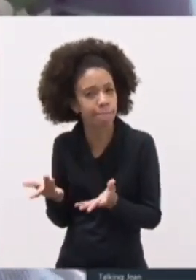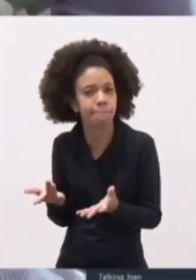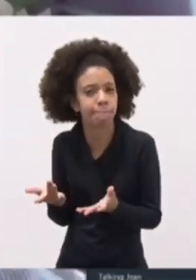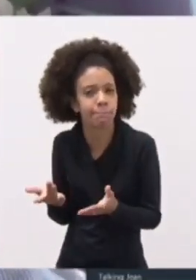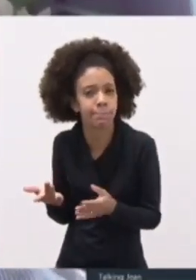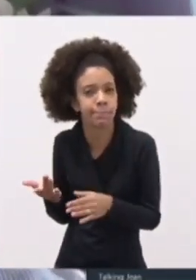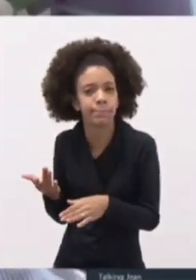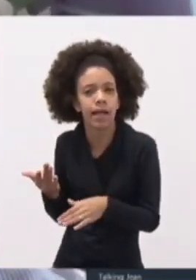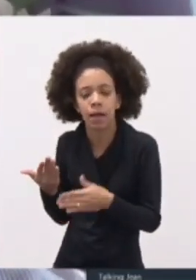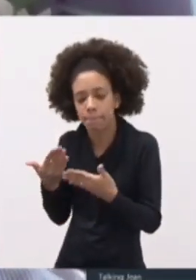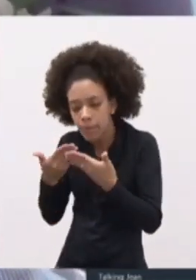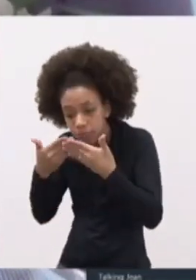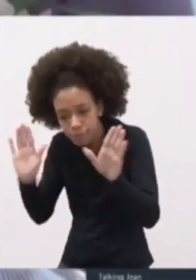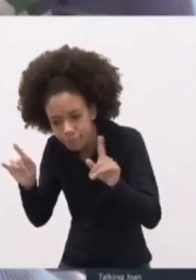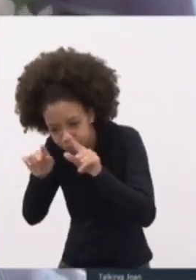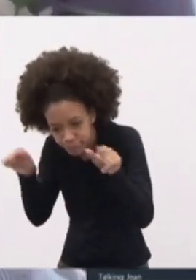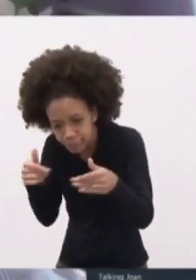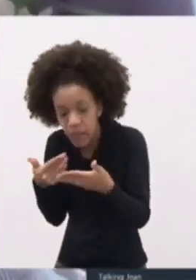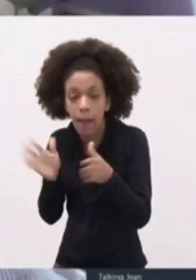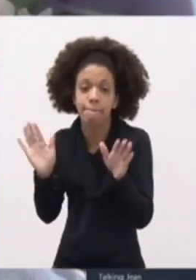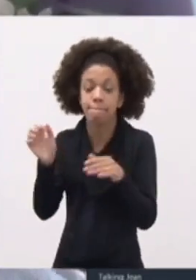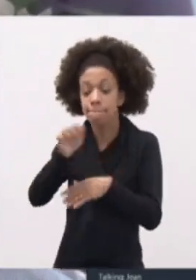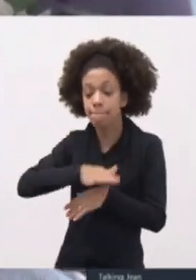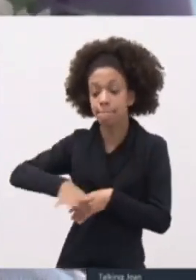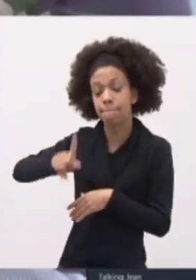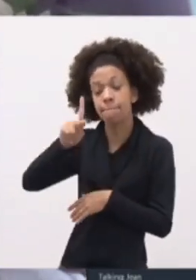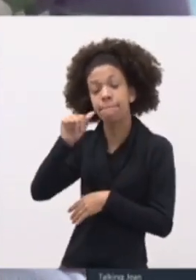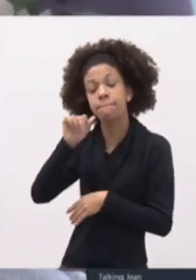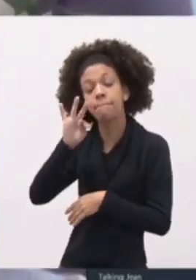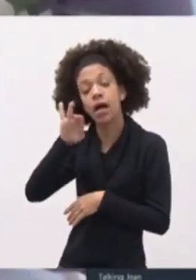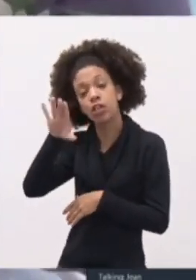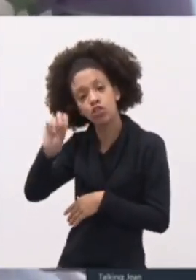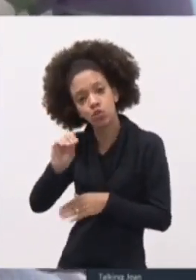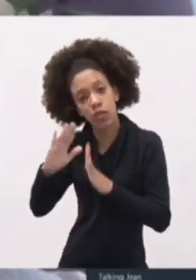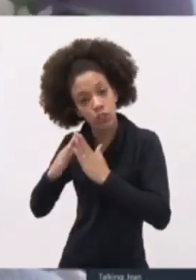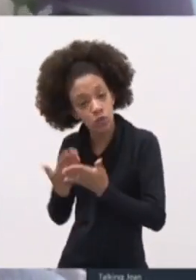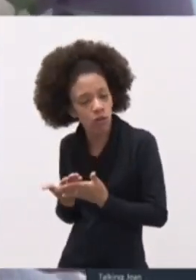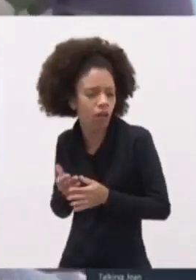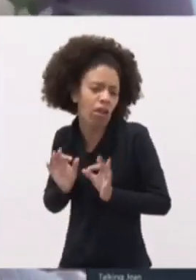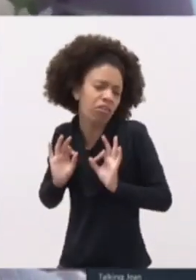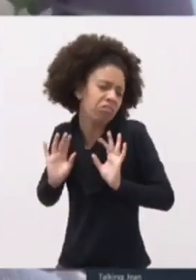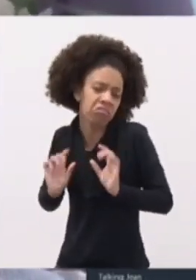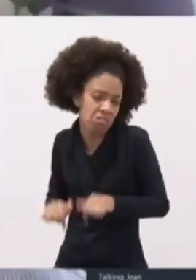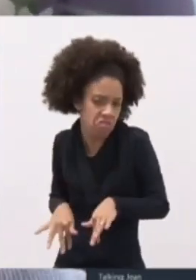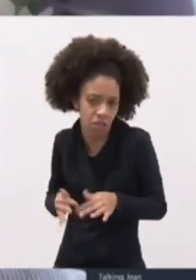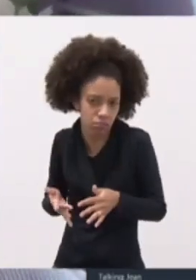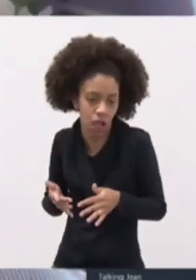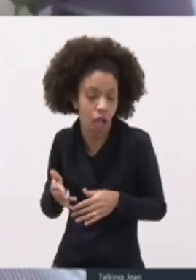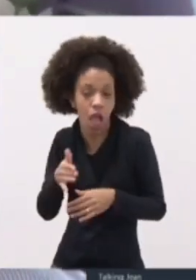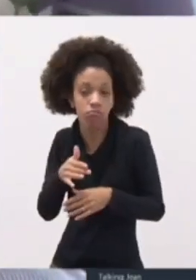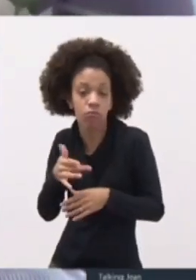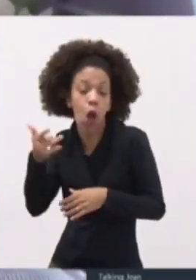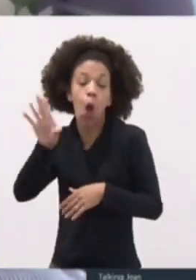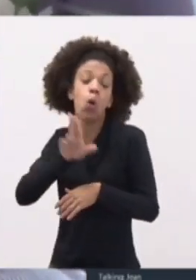para áreas abertas, né, para o pátio e possam, enfim, ir para um outro espaço de aprendizagem, né? E a